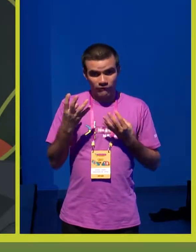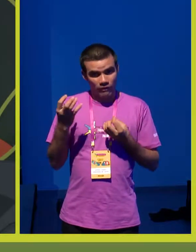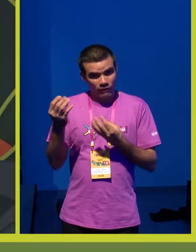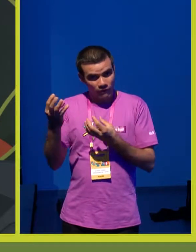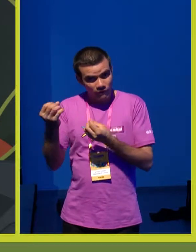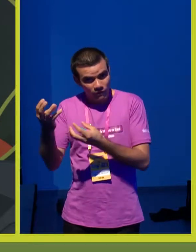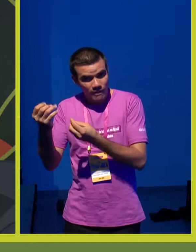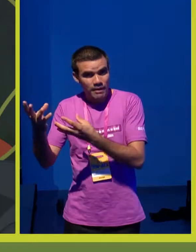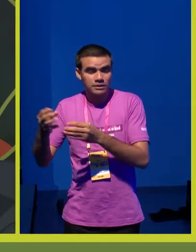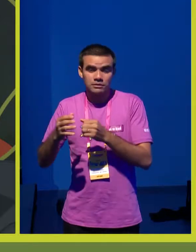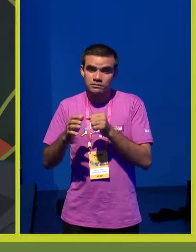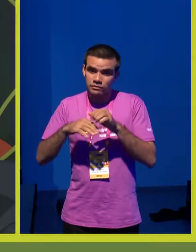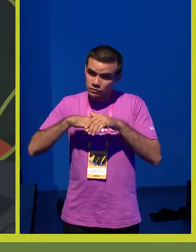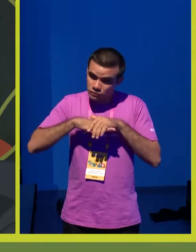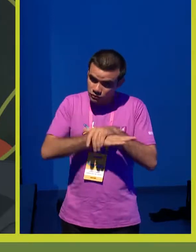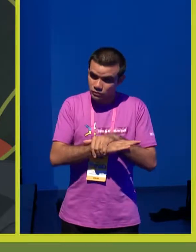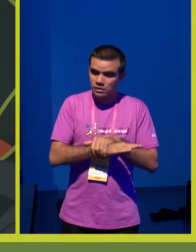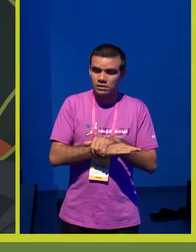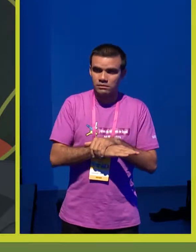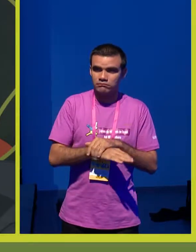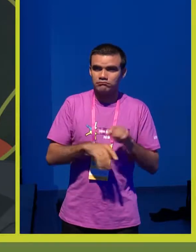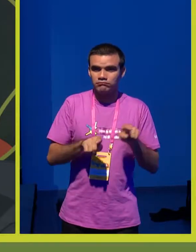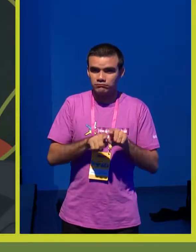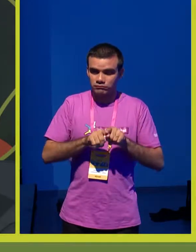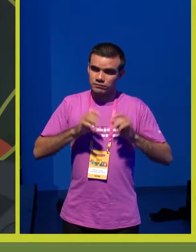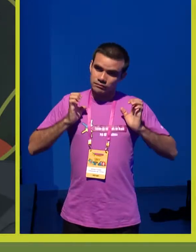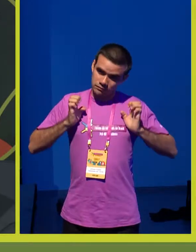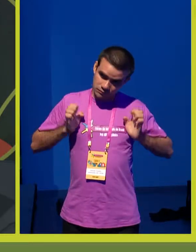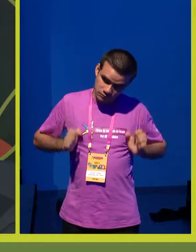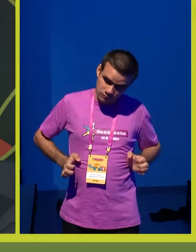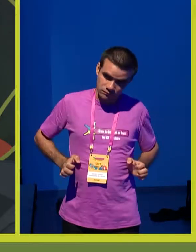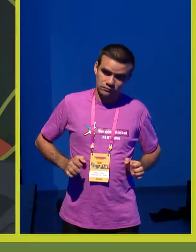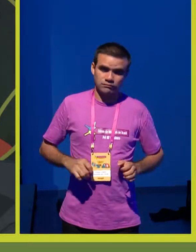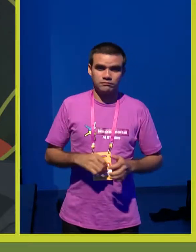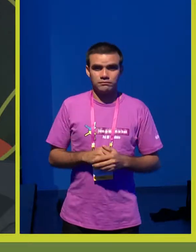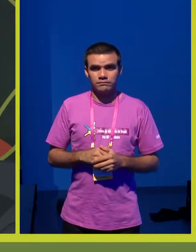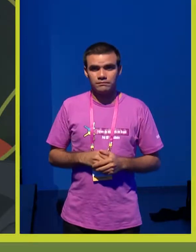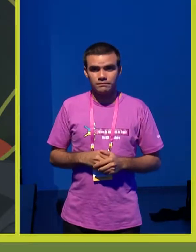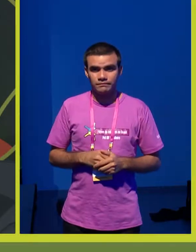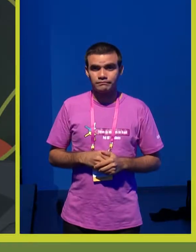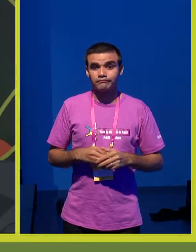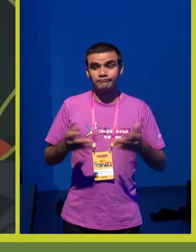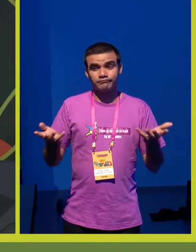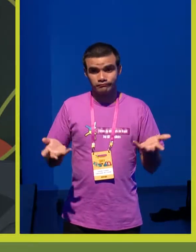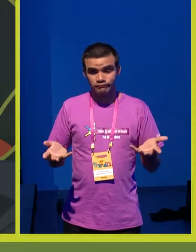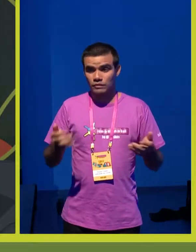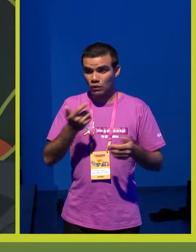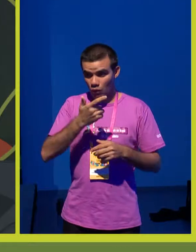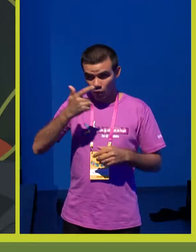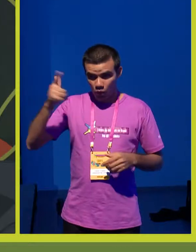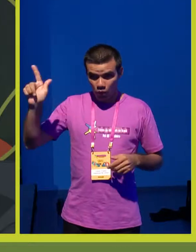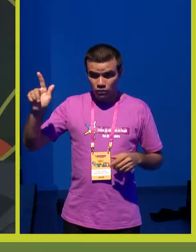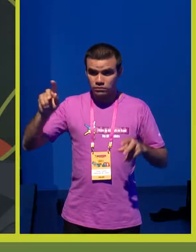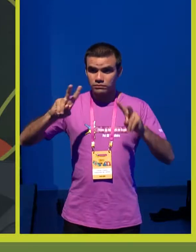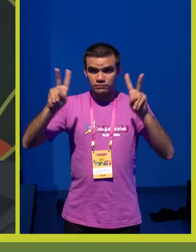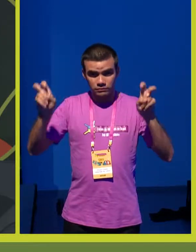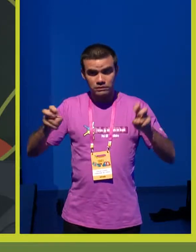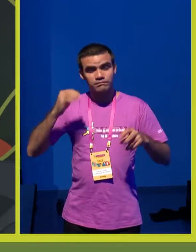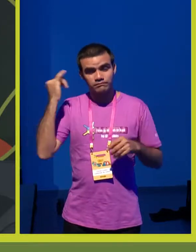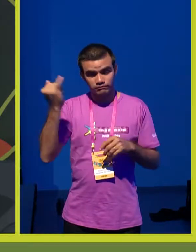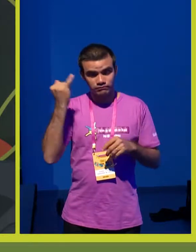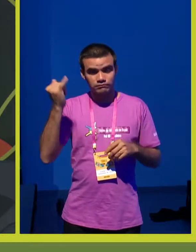e a ética quanto ao uso dessa informação que a gente está coletando então uma outra questão que pega